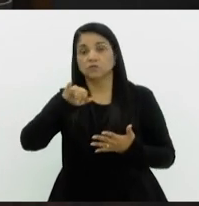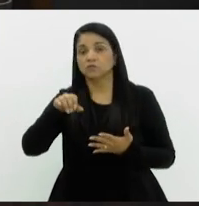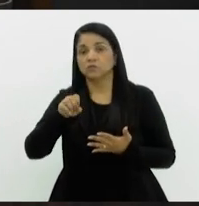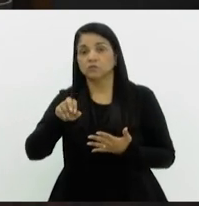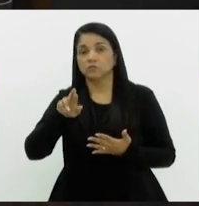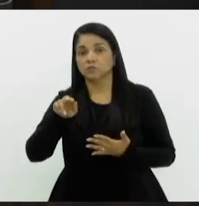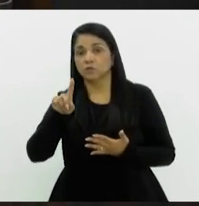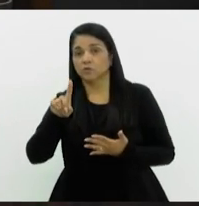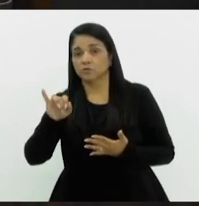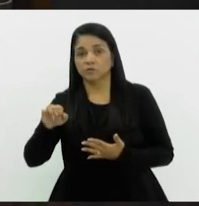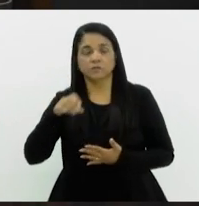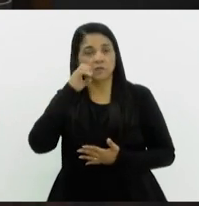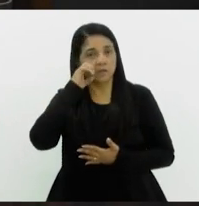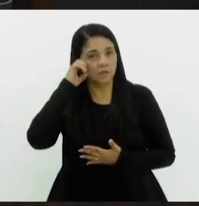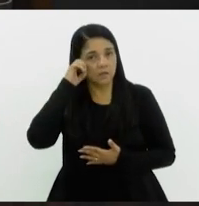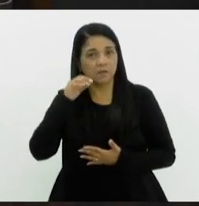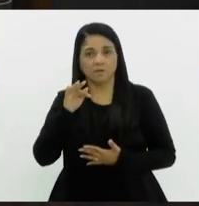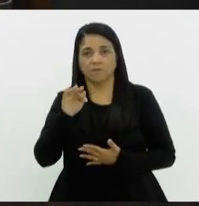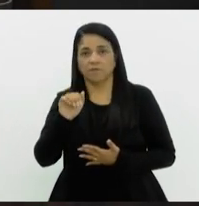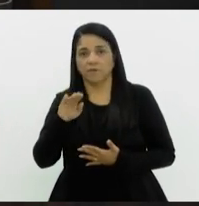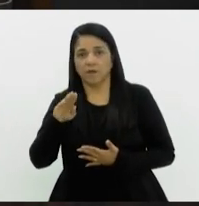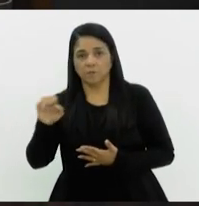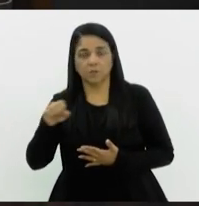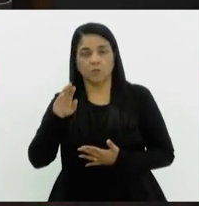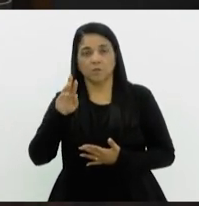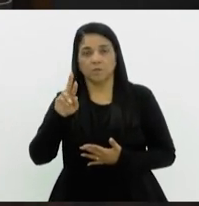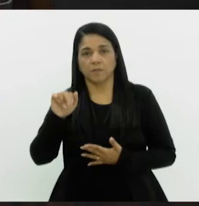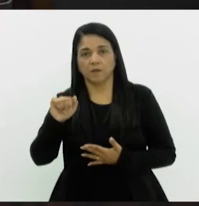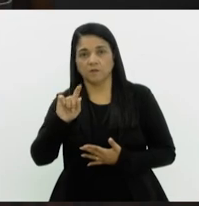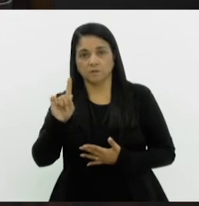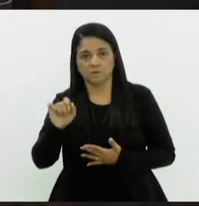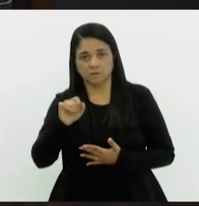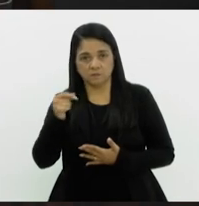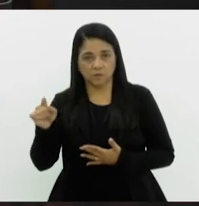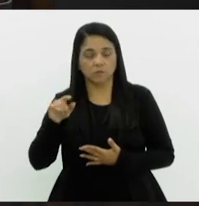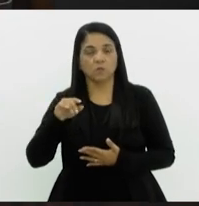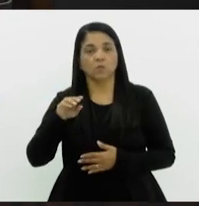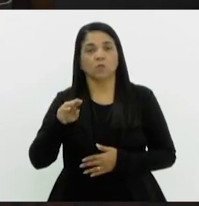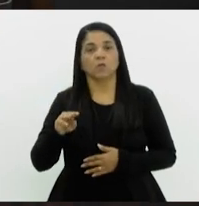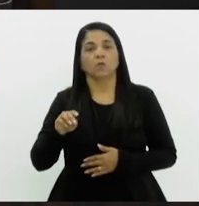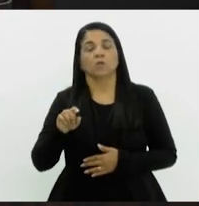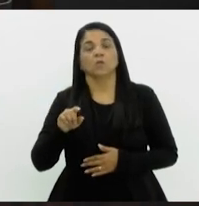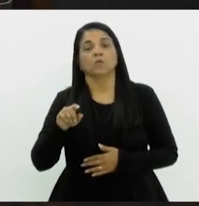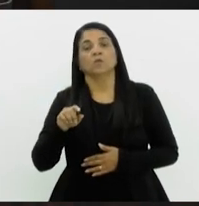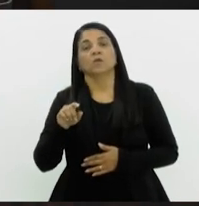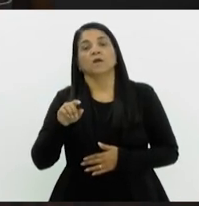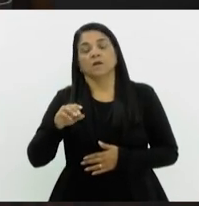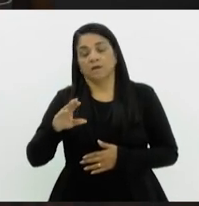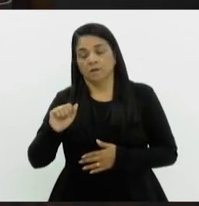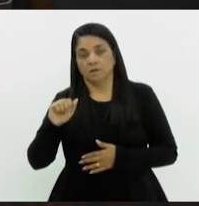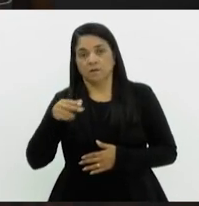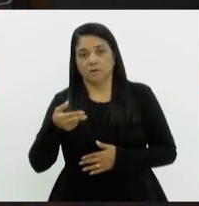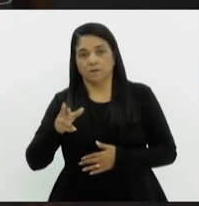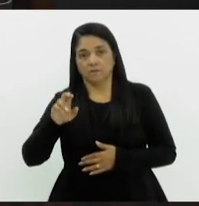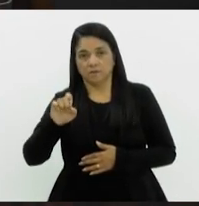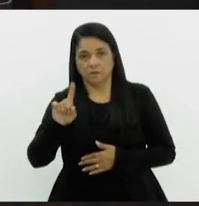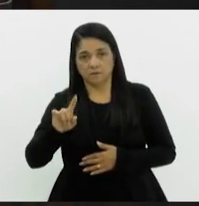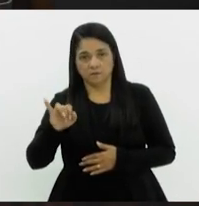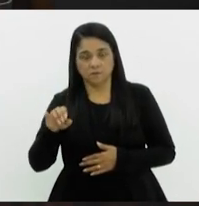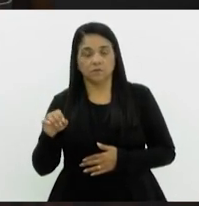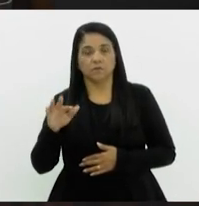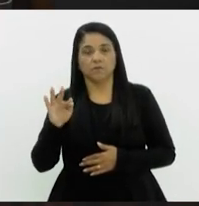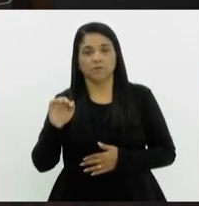Élica Takimoto, Fábio Silva, Brazão, Wellington José, Andrezinho Siciliano, Felipinho Raves,